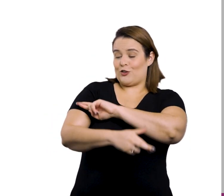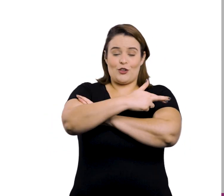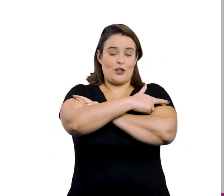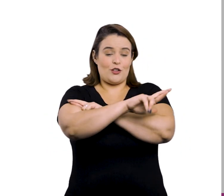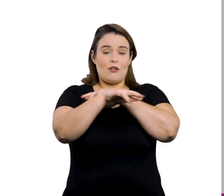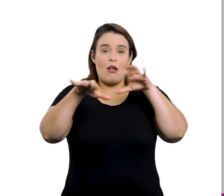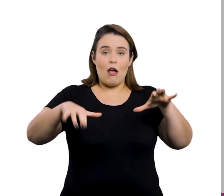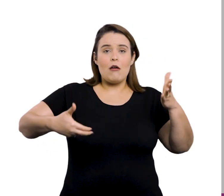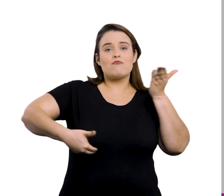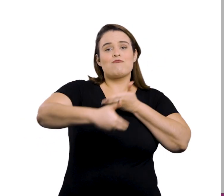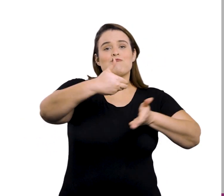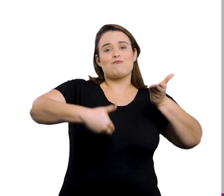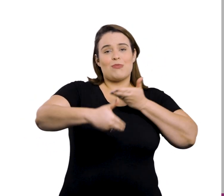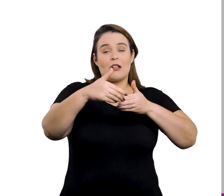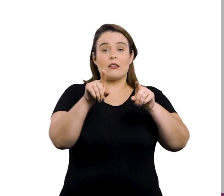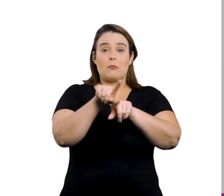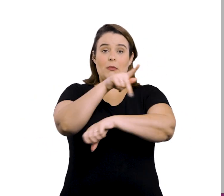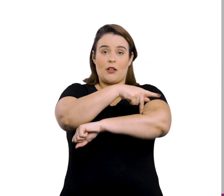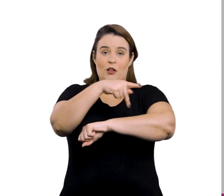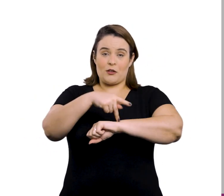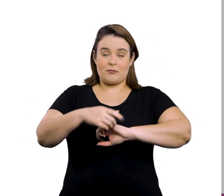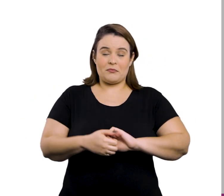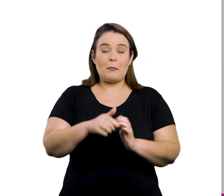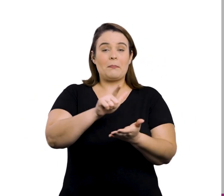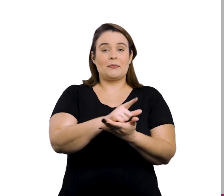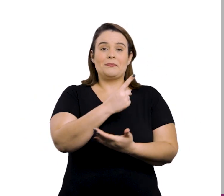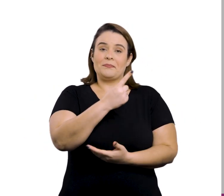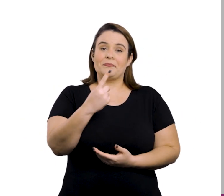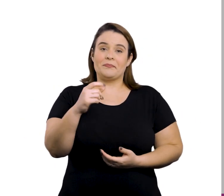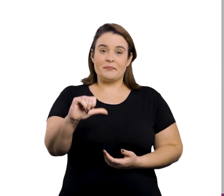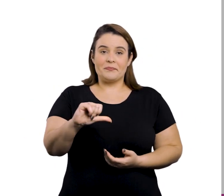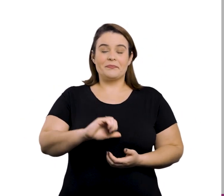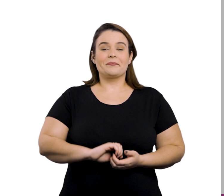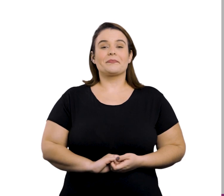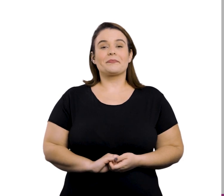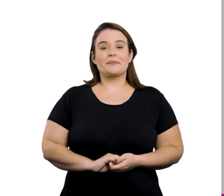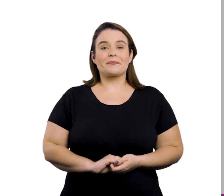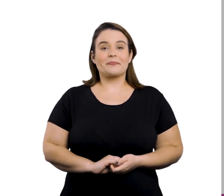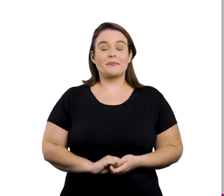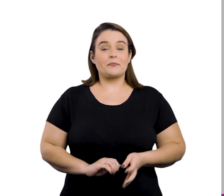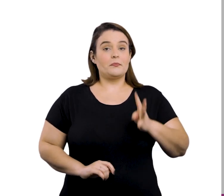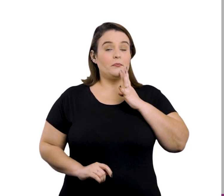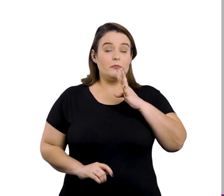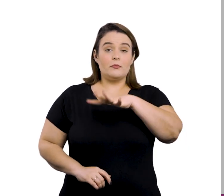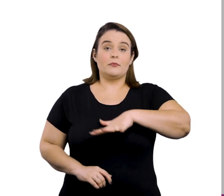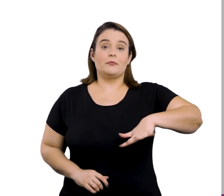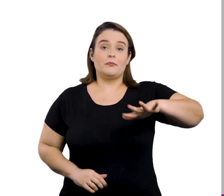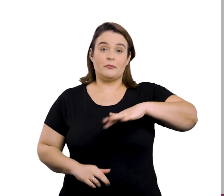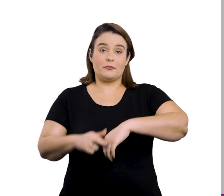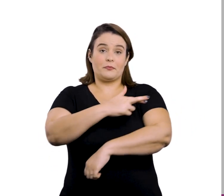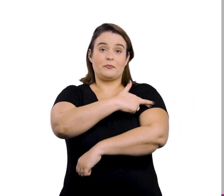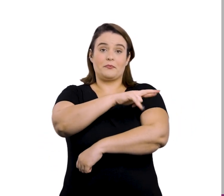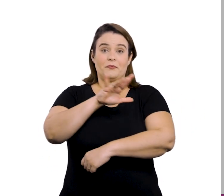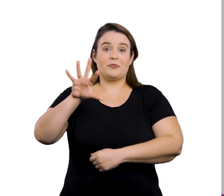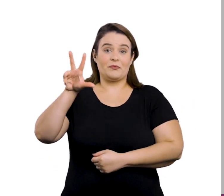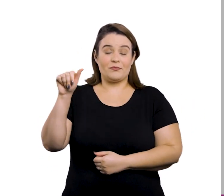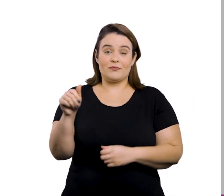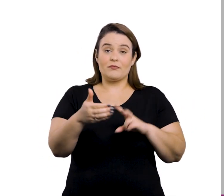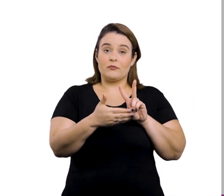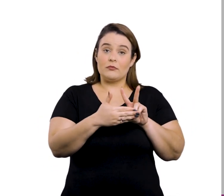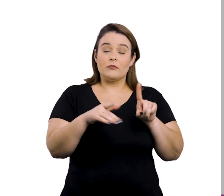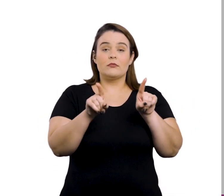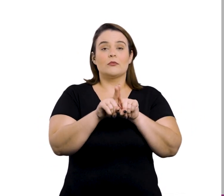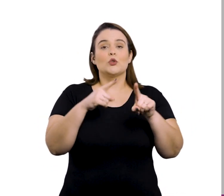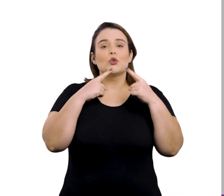trato pedagógico. Fecha aspas. Página 119. Conhecer o universo das religiões afro-indígenas e